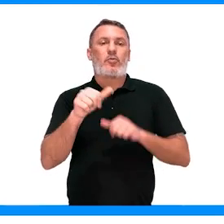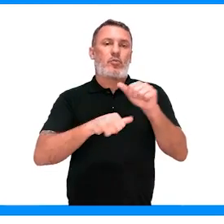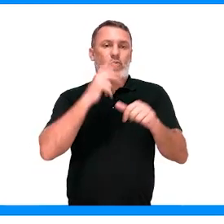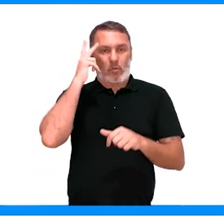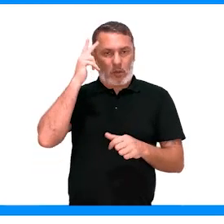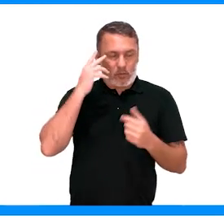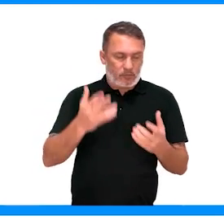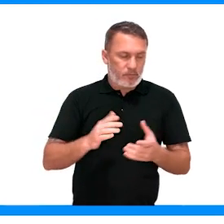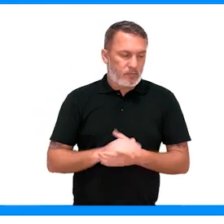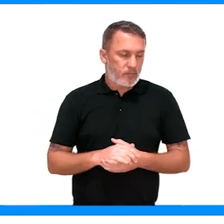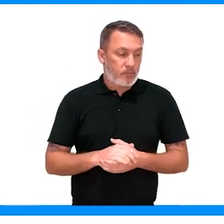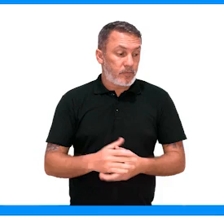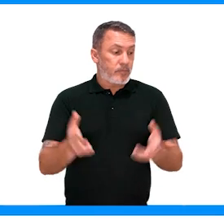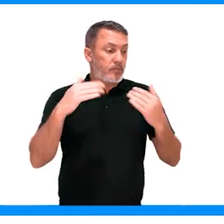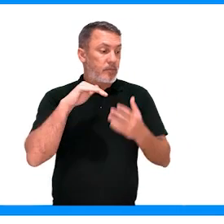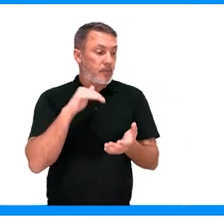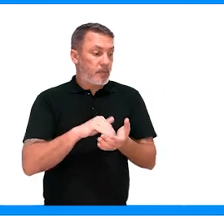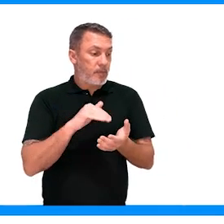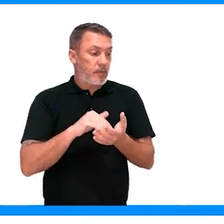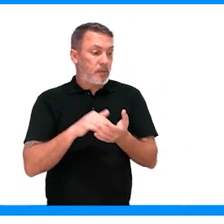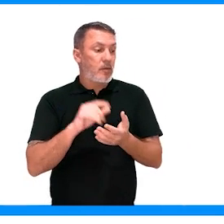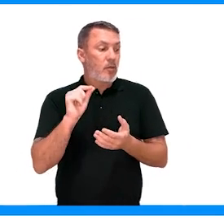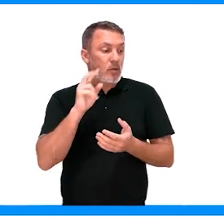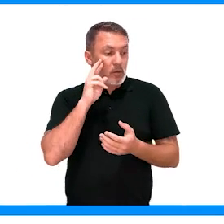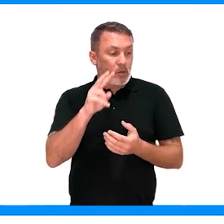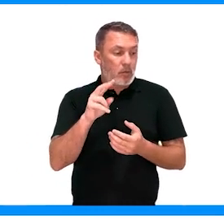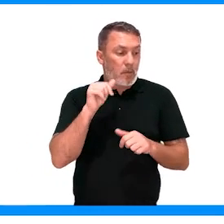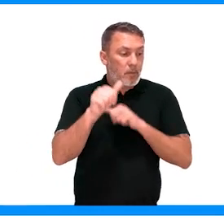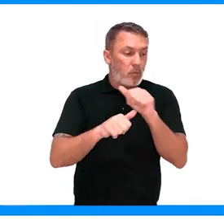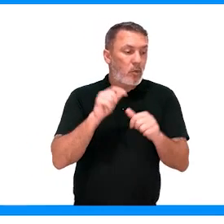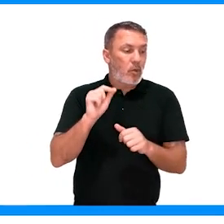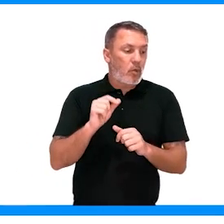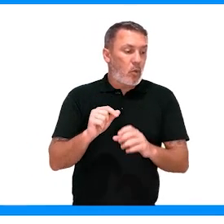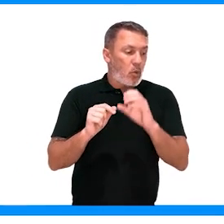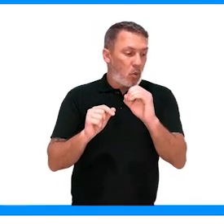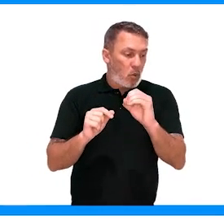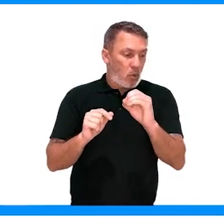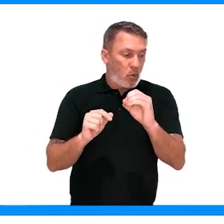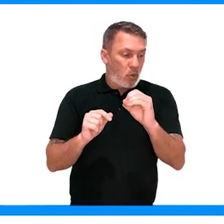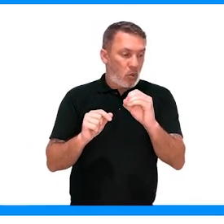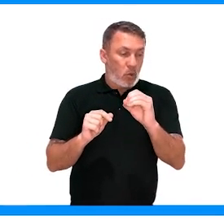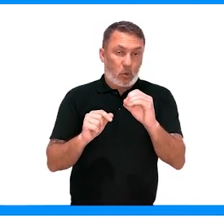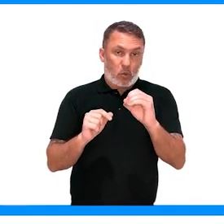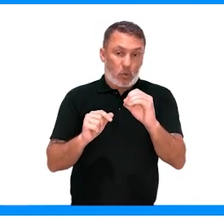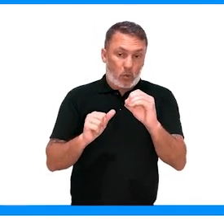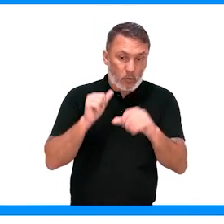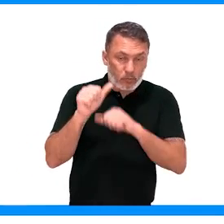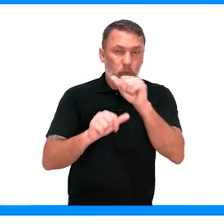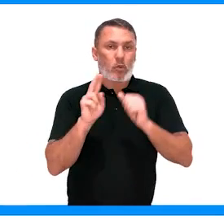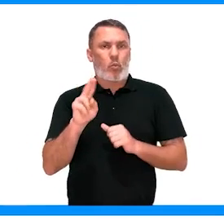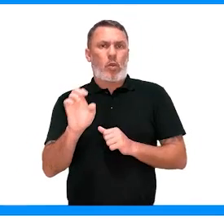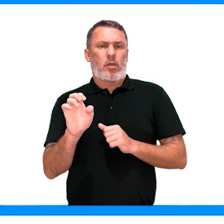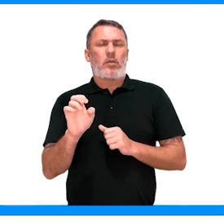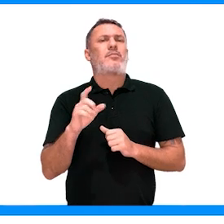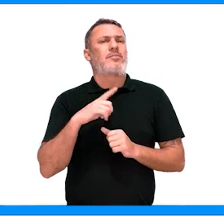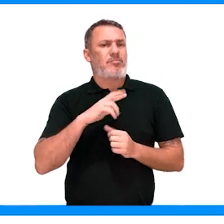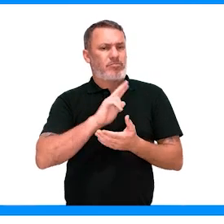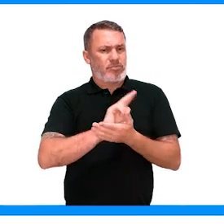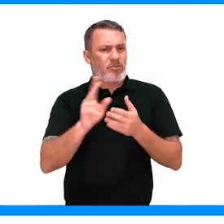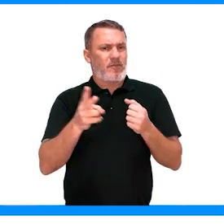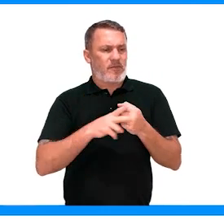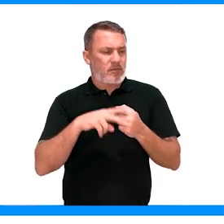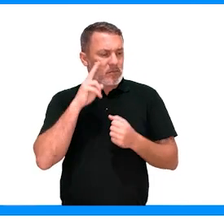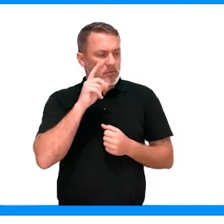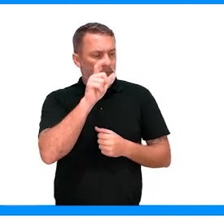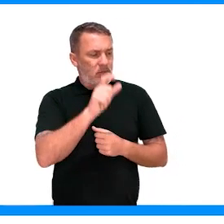para o normal. Agora, o verbinho que passa de O para UE. Também nós temos